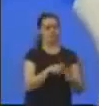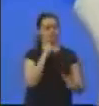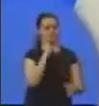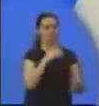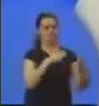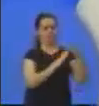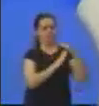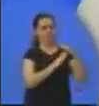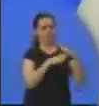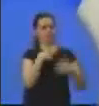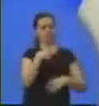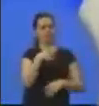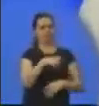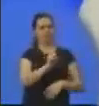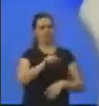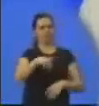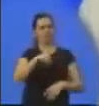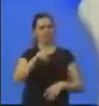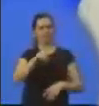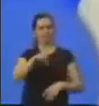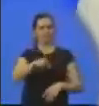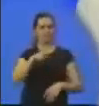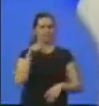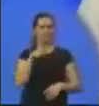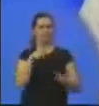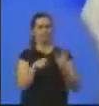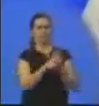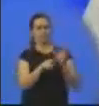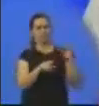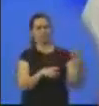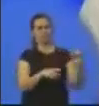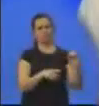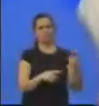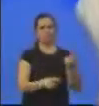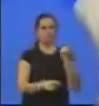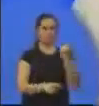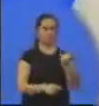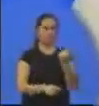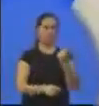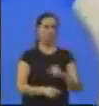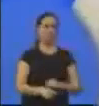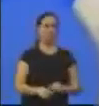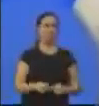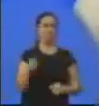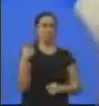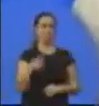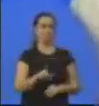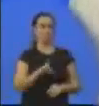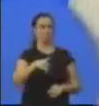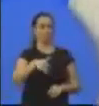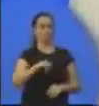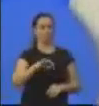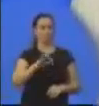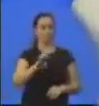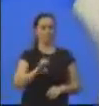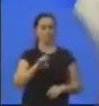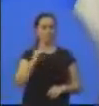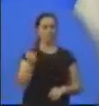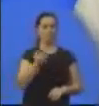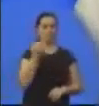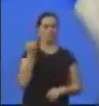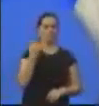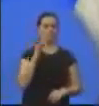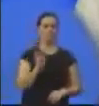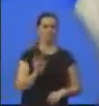fundamental, seno de x sobre x, quando x vai para zero, vai para 1. Outro limite fundamental diz respeito à